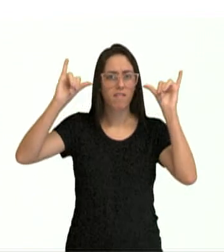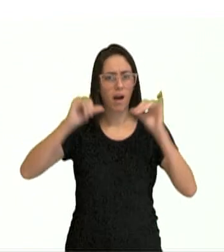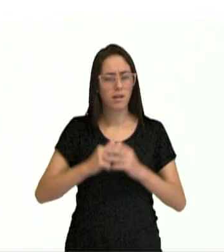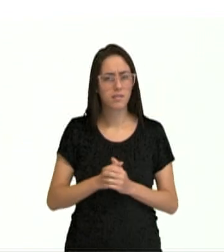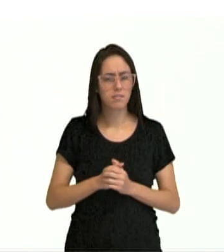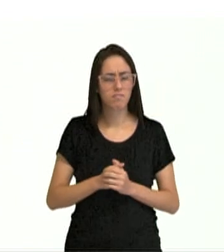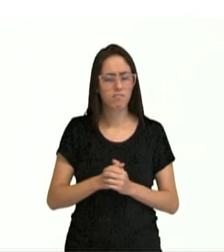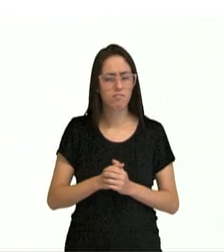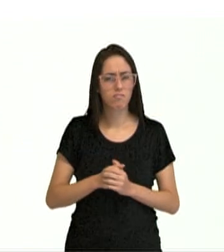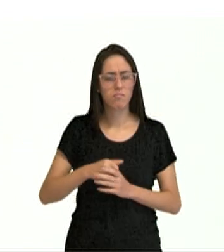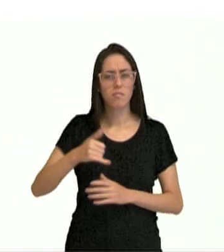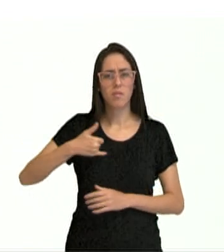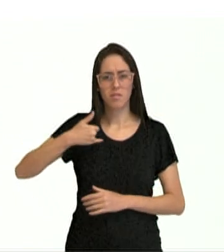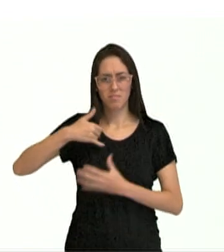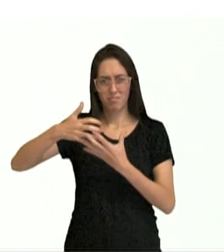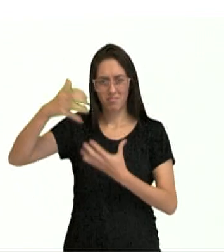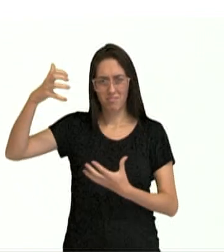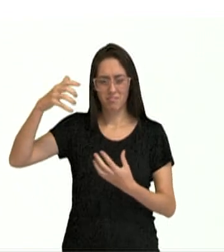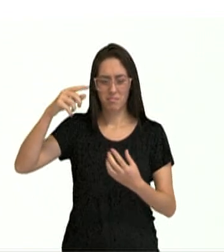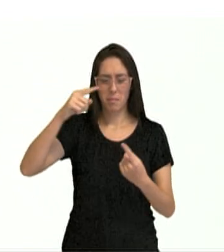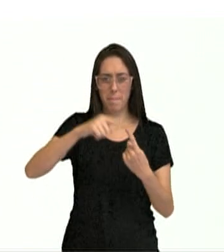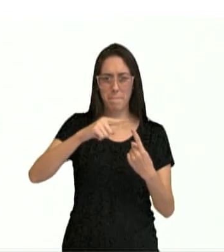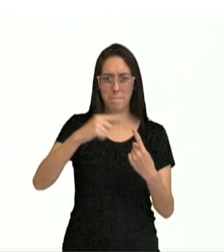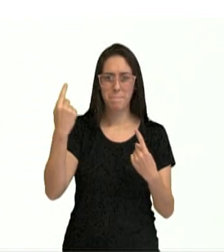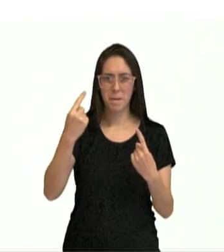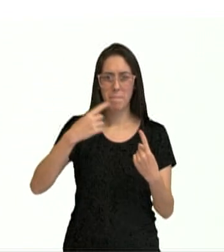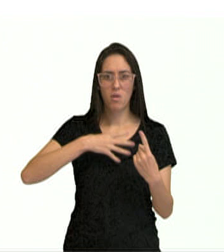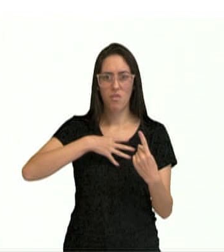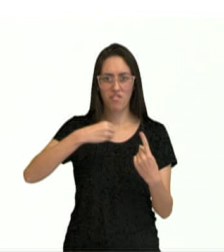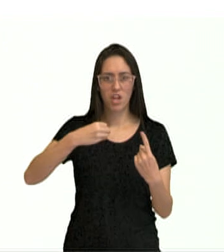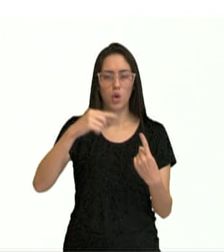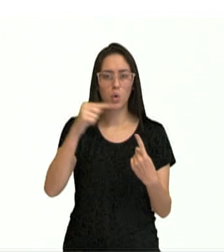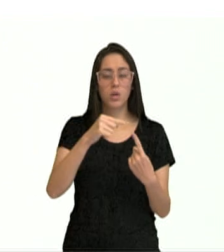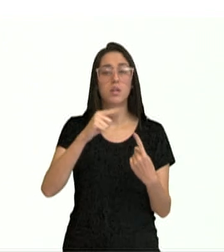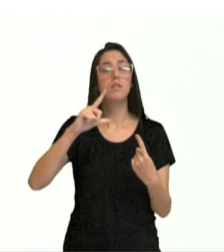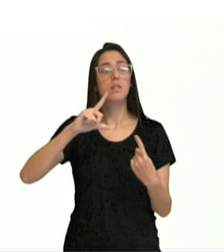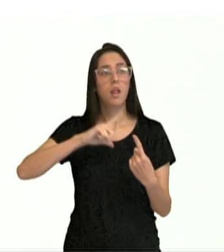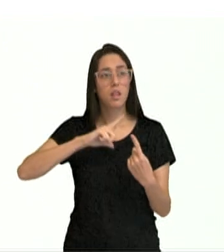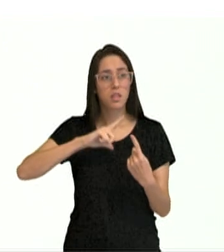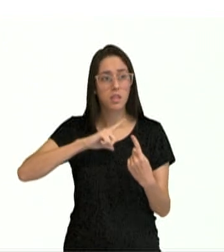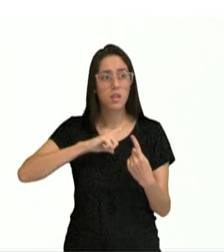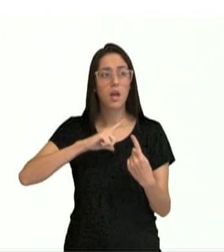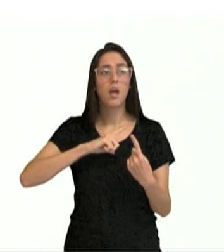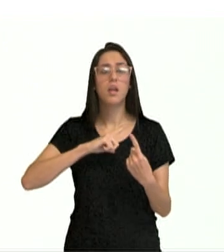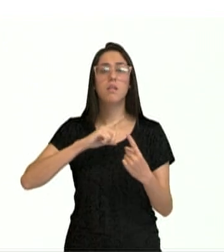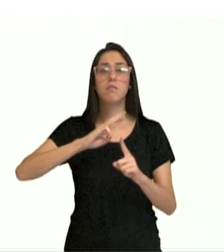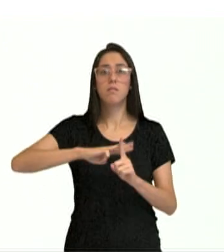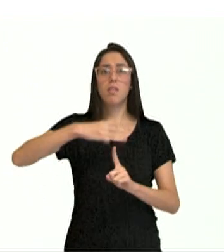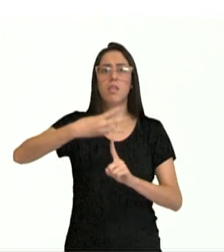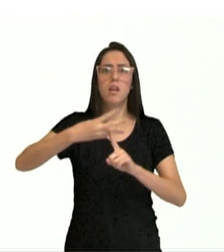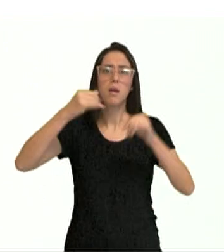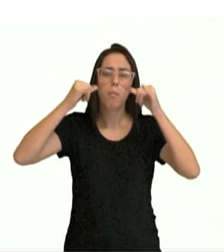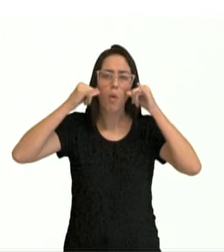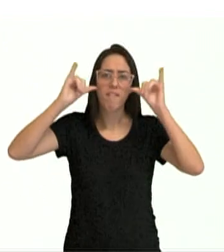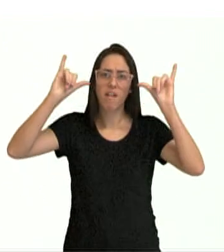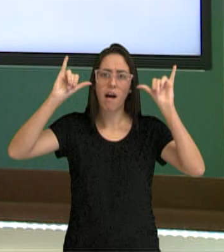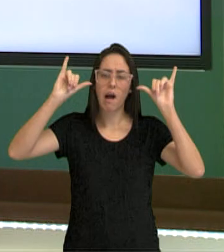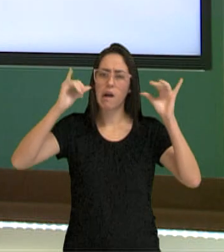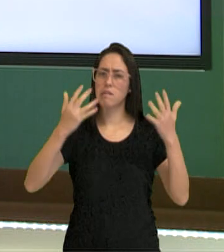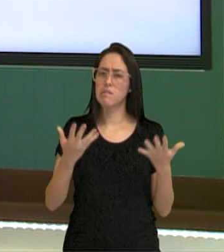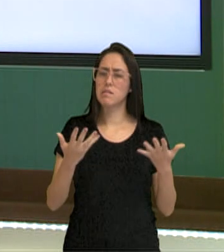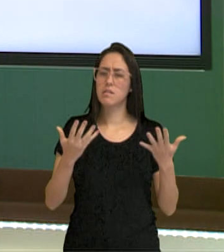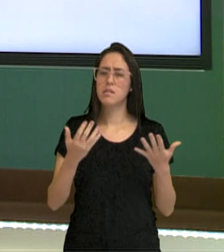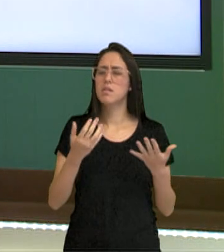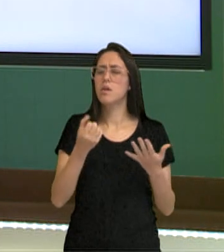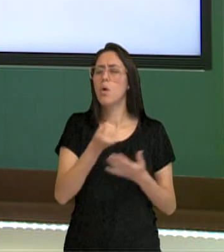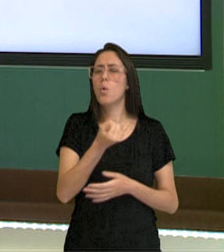velho recebeu o triplo das vacas que recebeu o do meio. Quantas vacas recebeu cada um dos